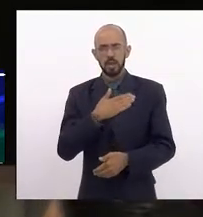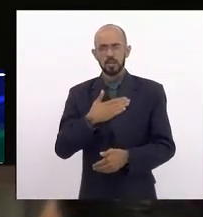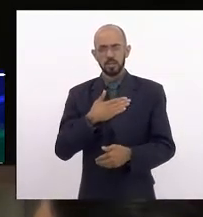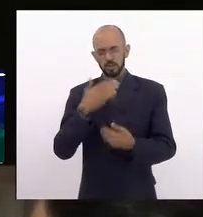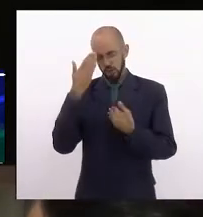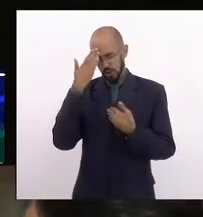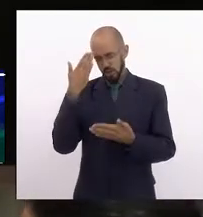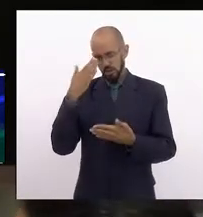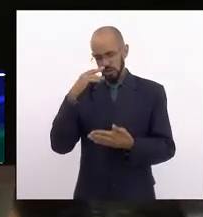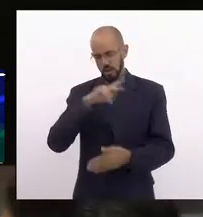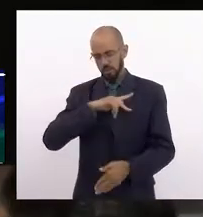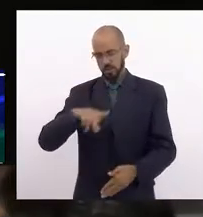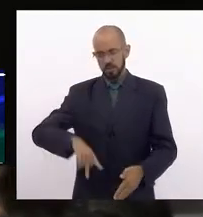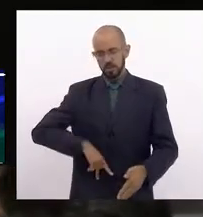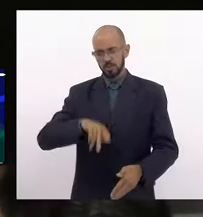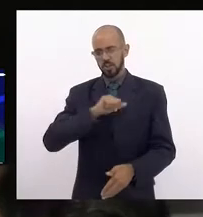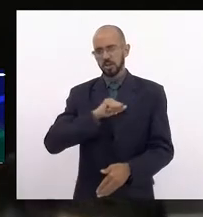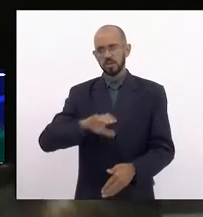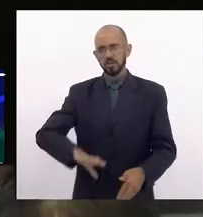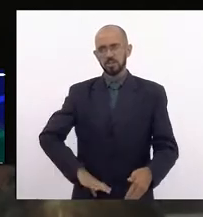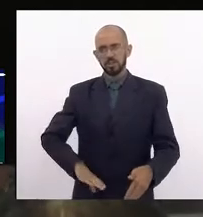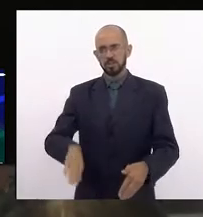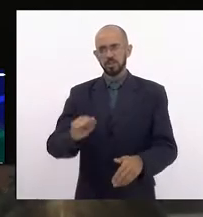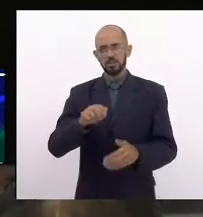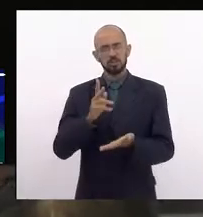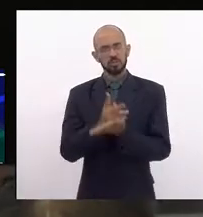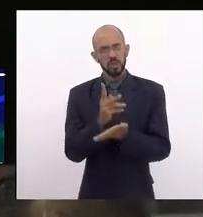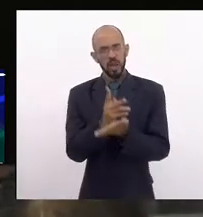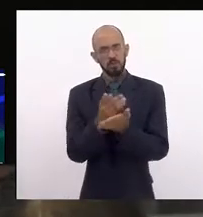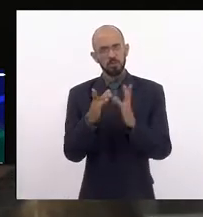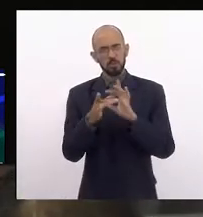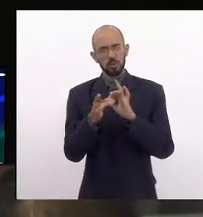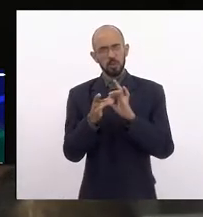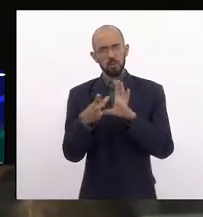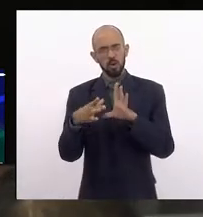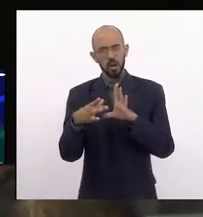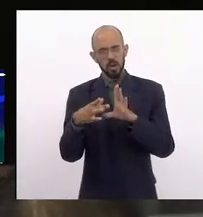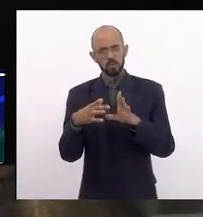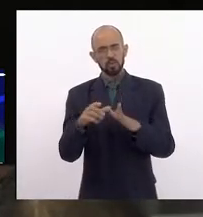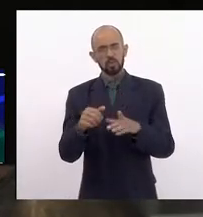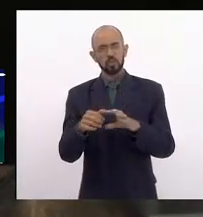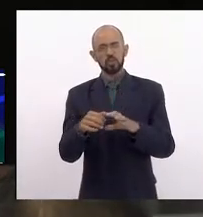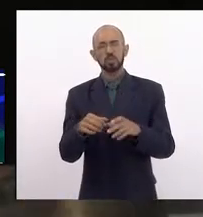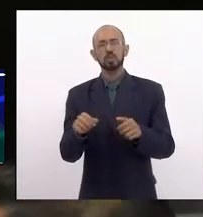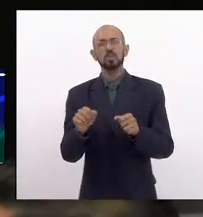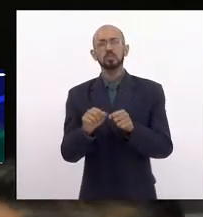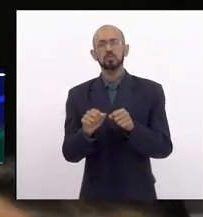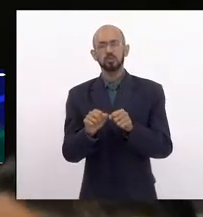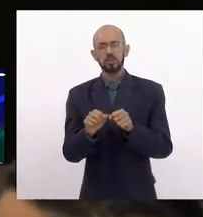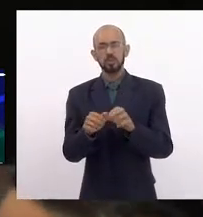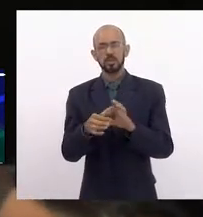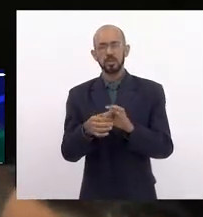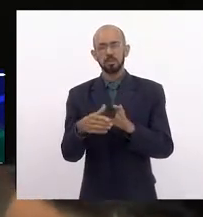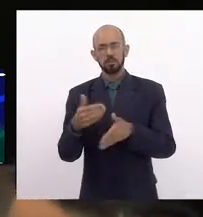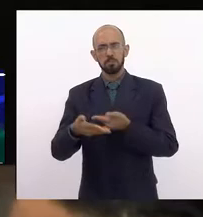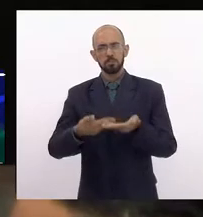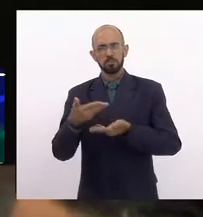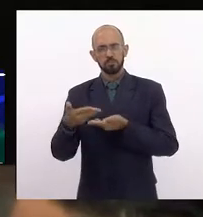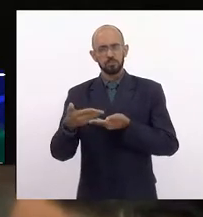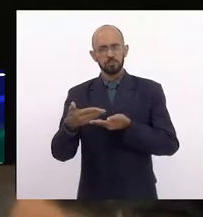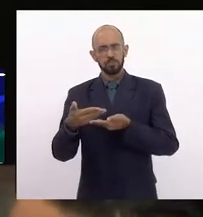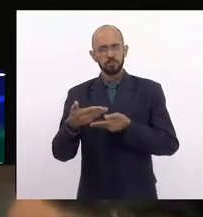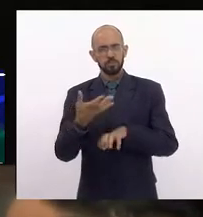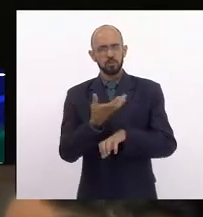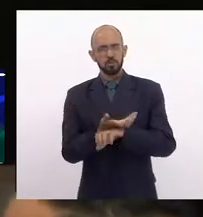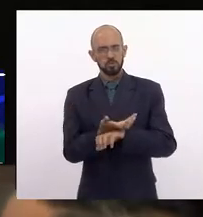ao nosso Presidente Deputado André Ceciliano sempre muito democrático que nos permitiu também agora nessa troca de falta eu